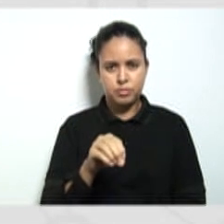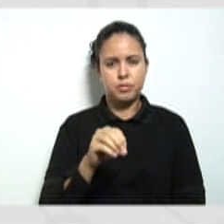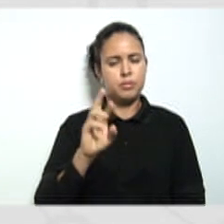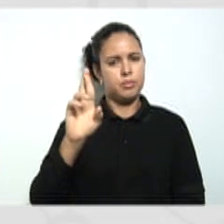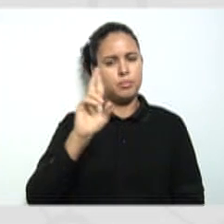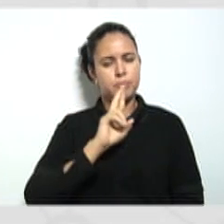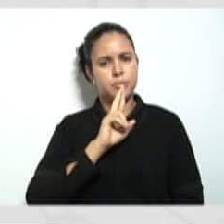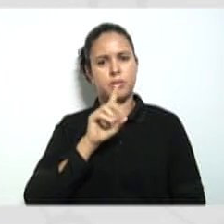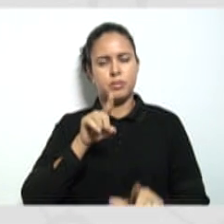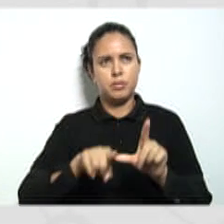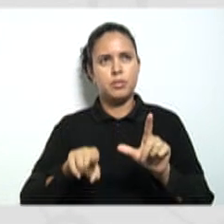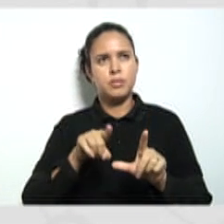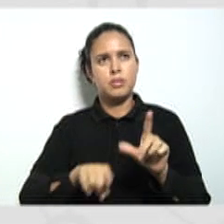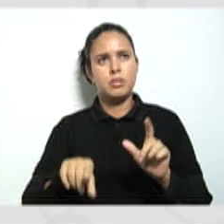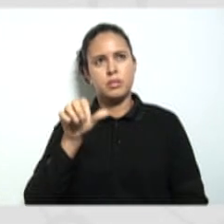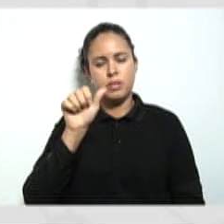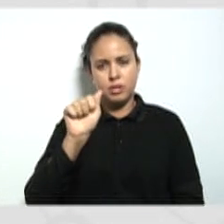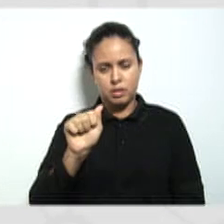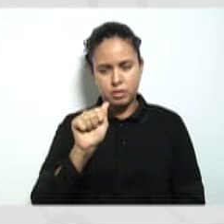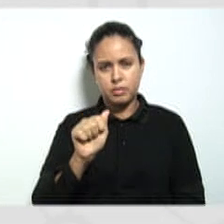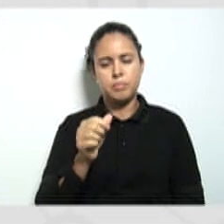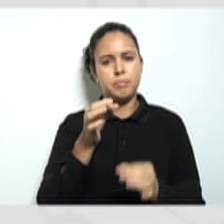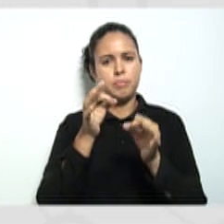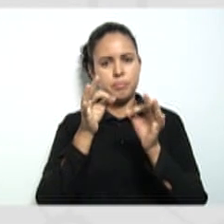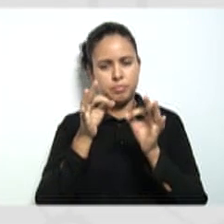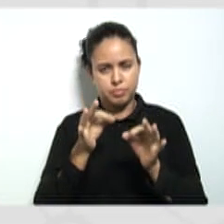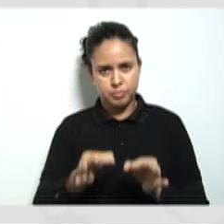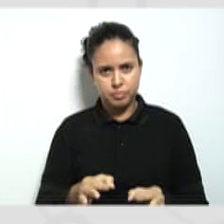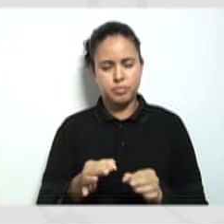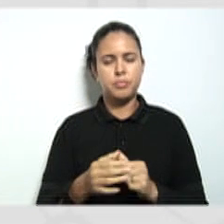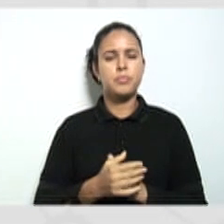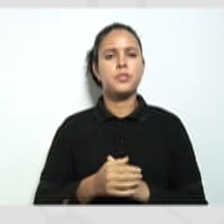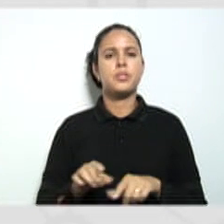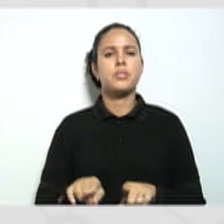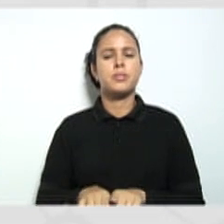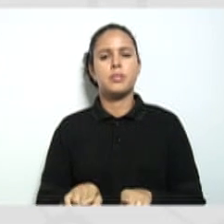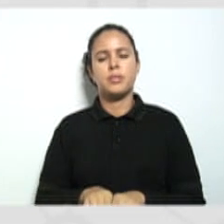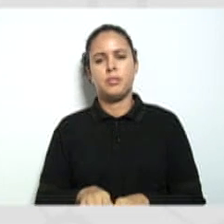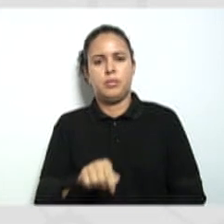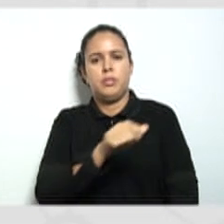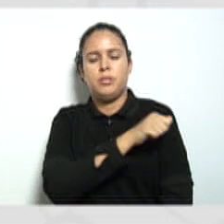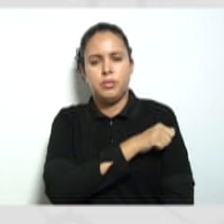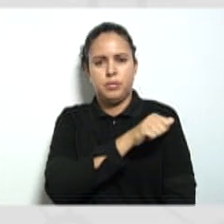habitacional. E aí, professor, está correto? E você está correta. Tá a correto. Marisete também respondeu.